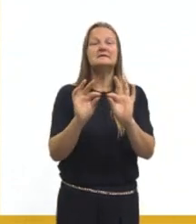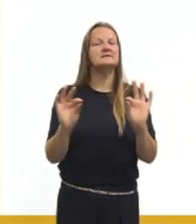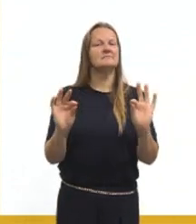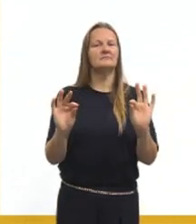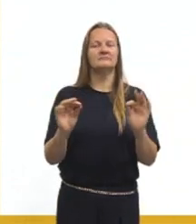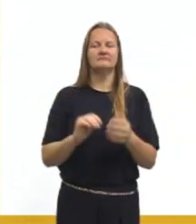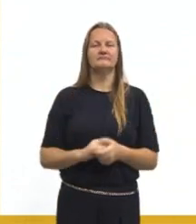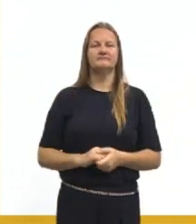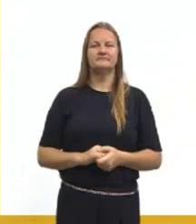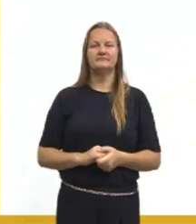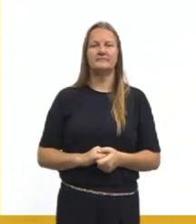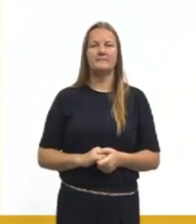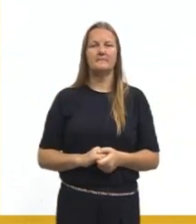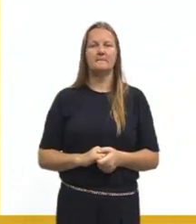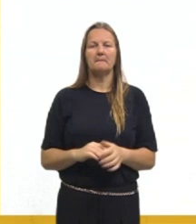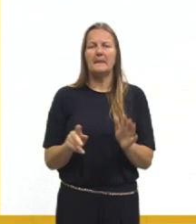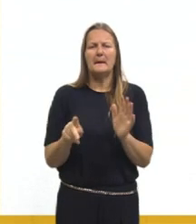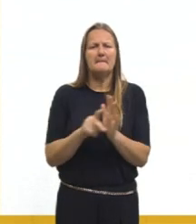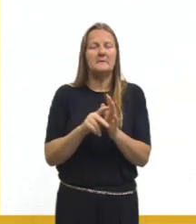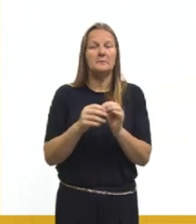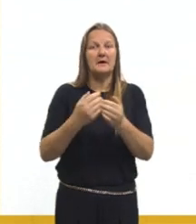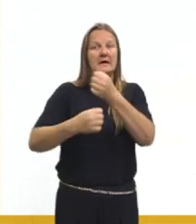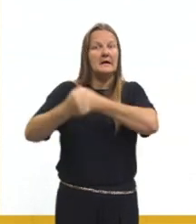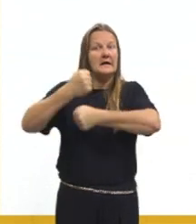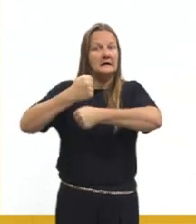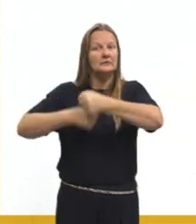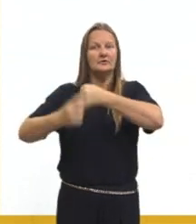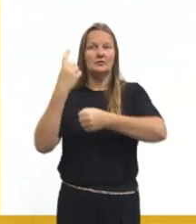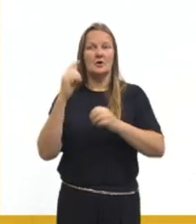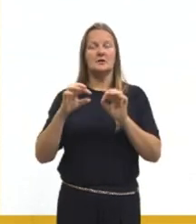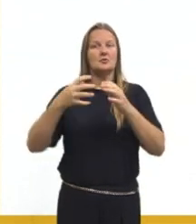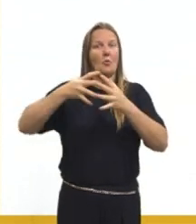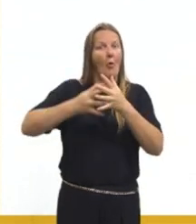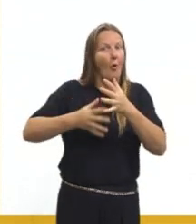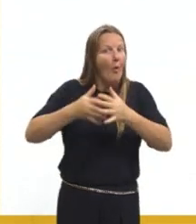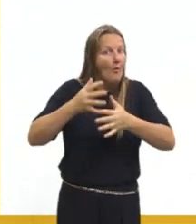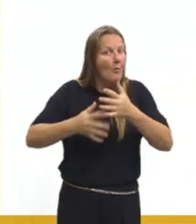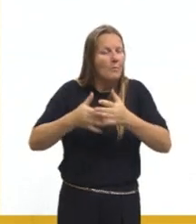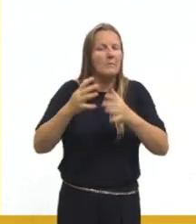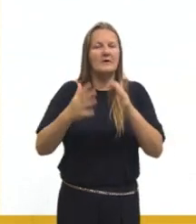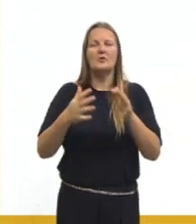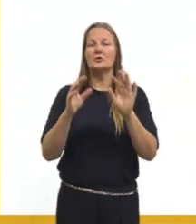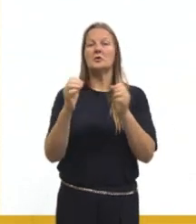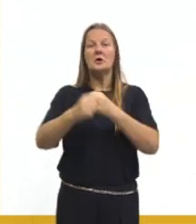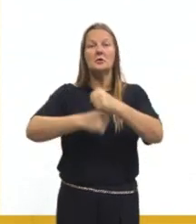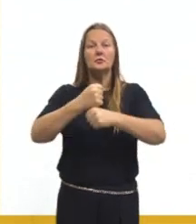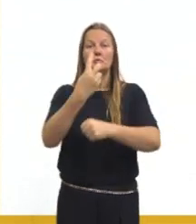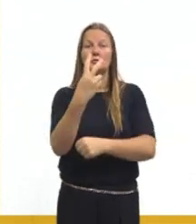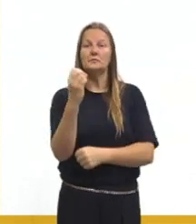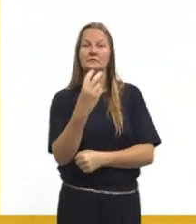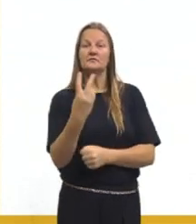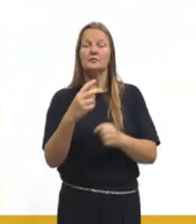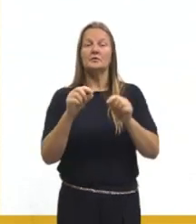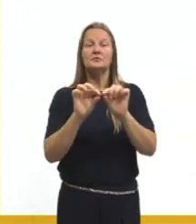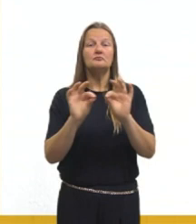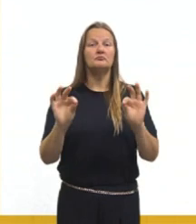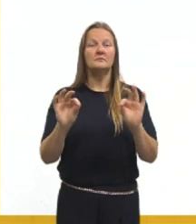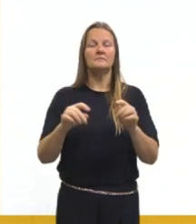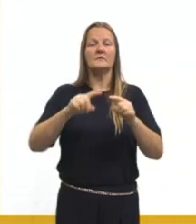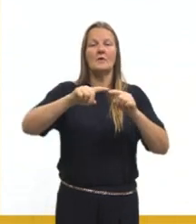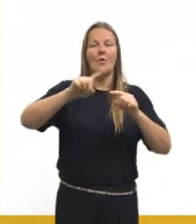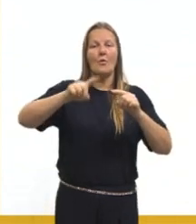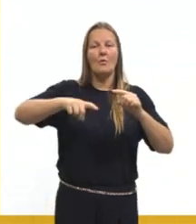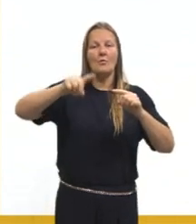de circuitos foram Bem Mais Simples né nada muito complexo ondulatória se Manteve conforme a última edição